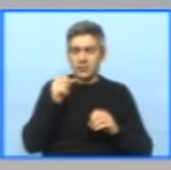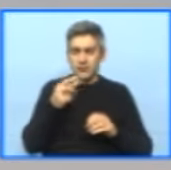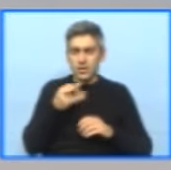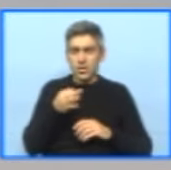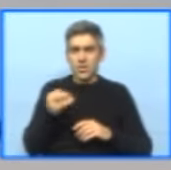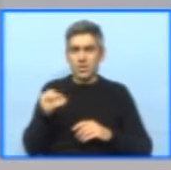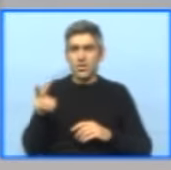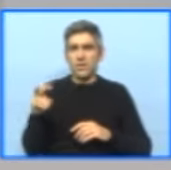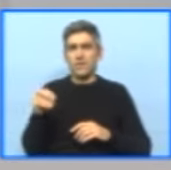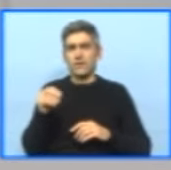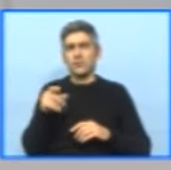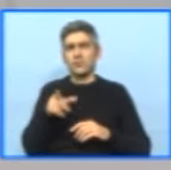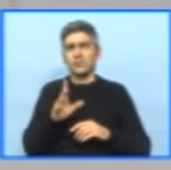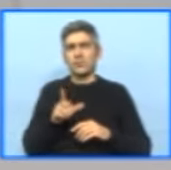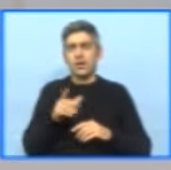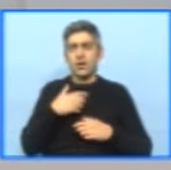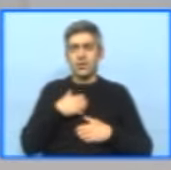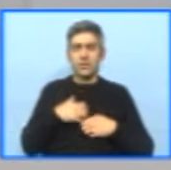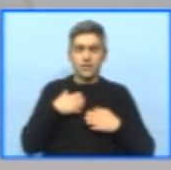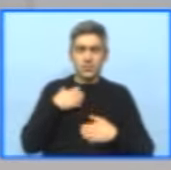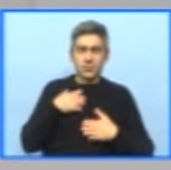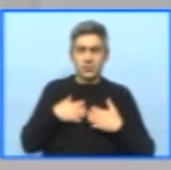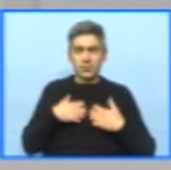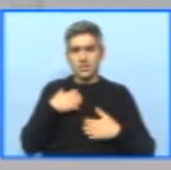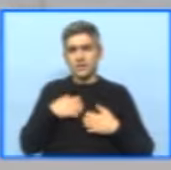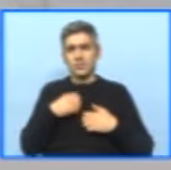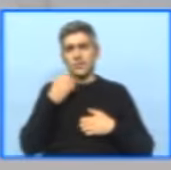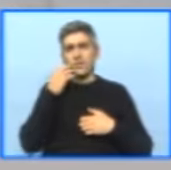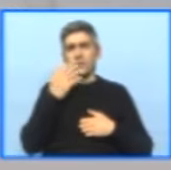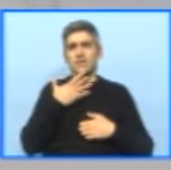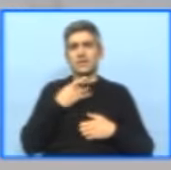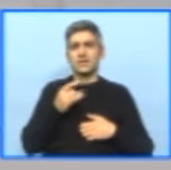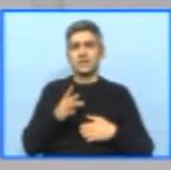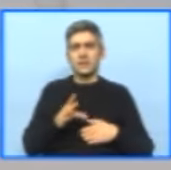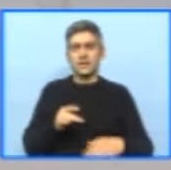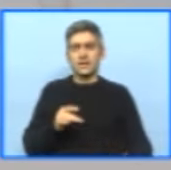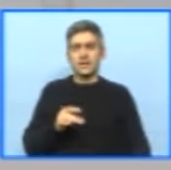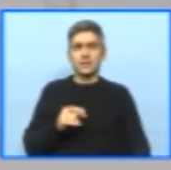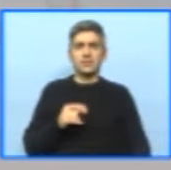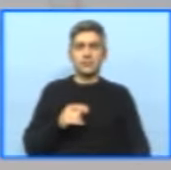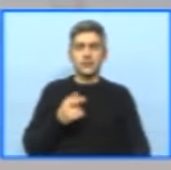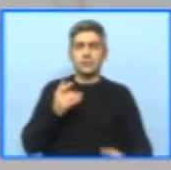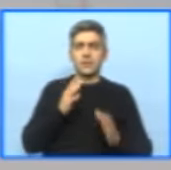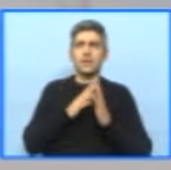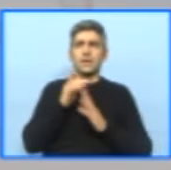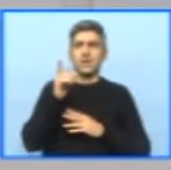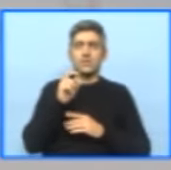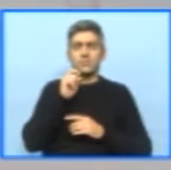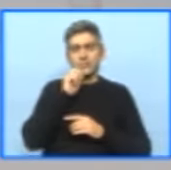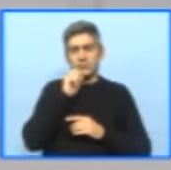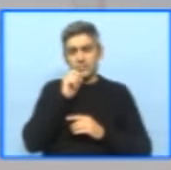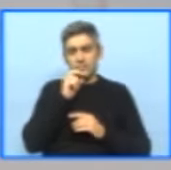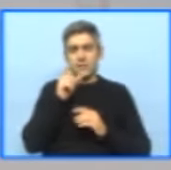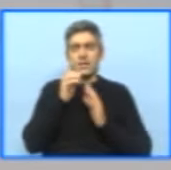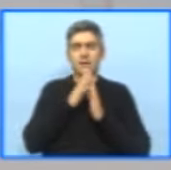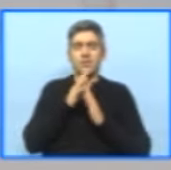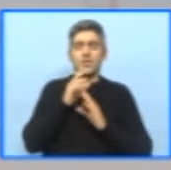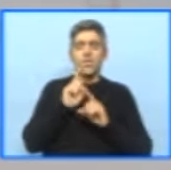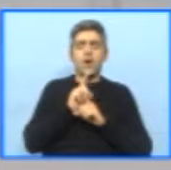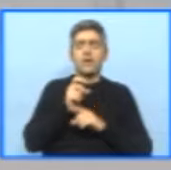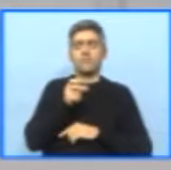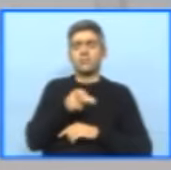que já está desesperado, não é, com sede. E Deus assegura, não é, que ele não é um Deus